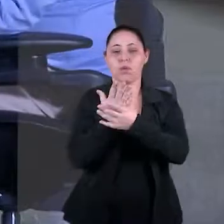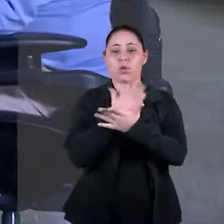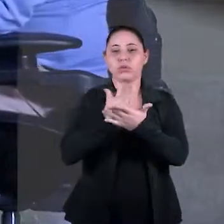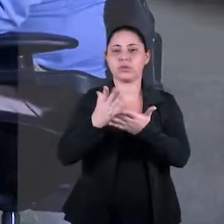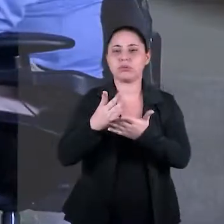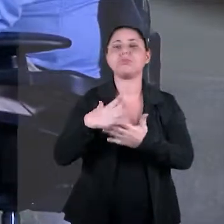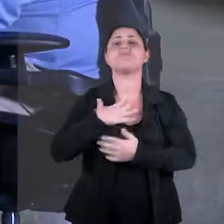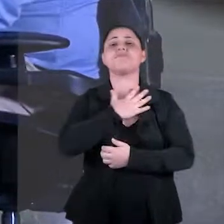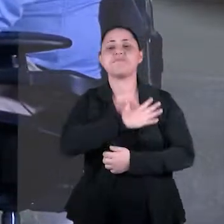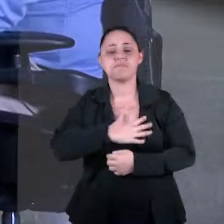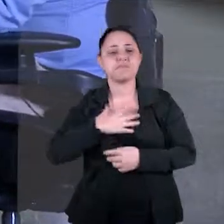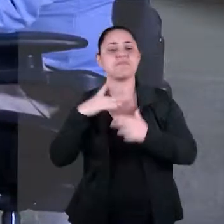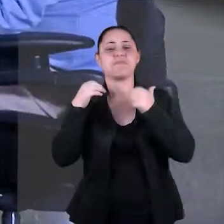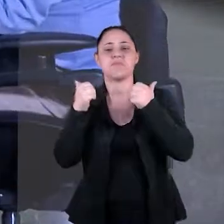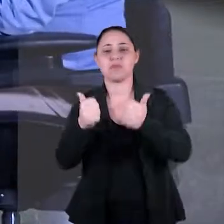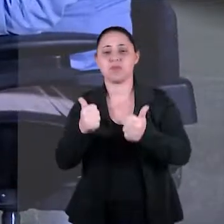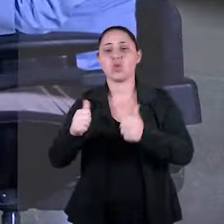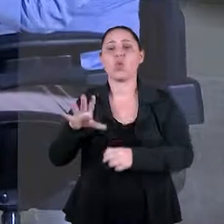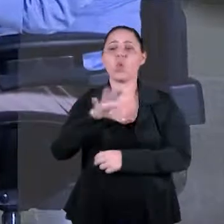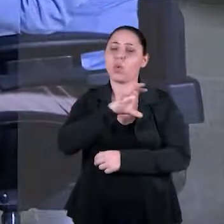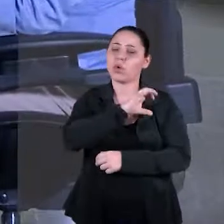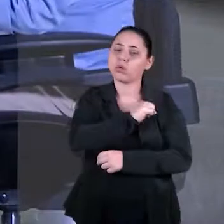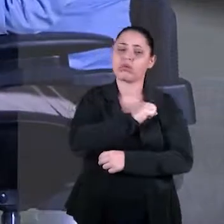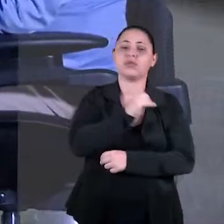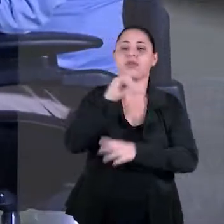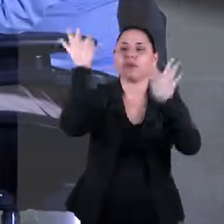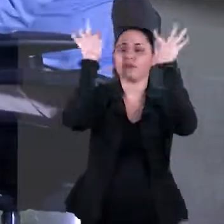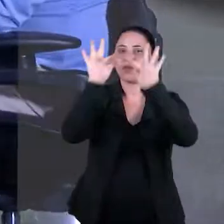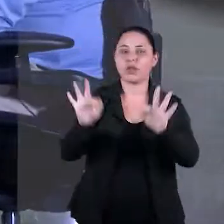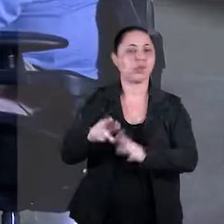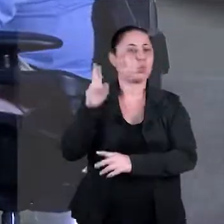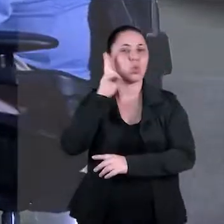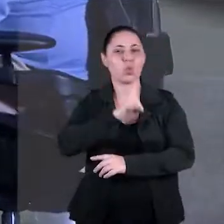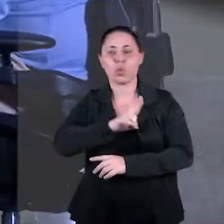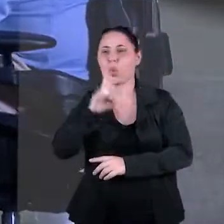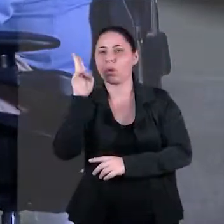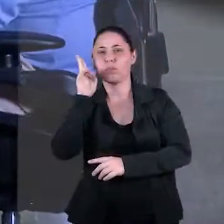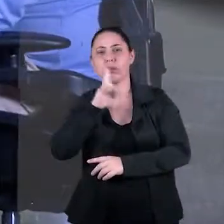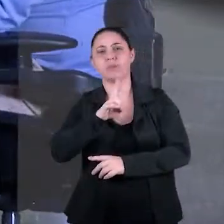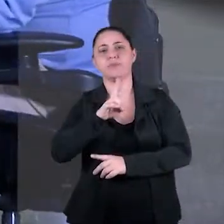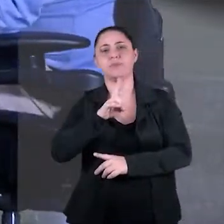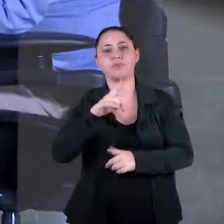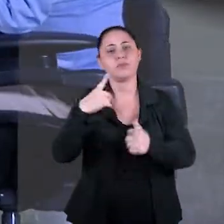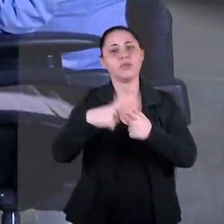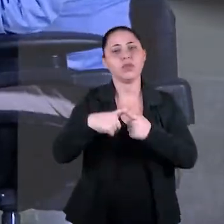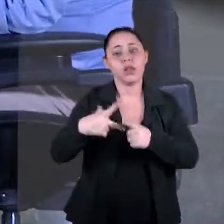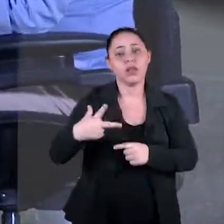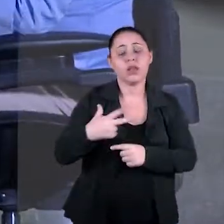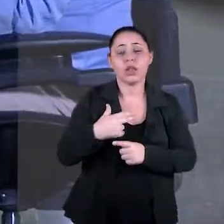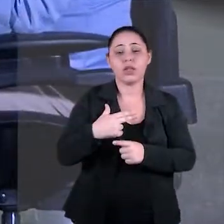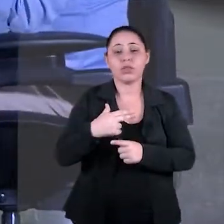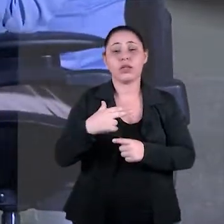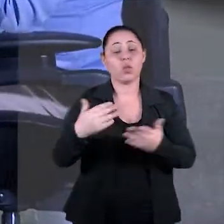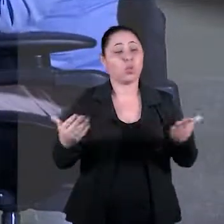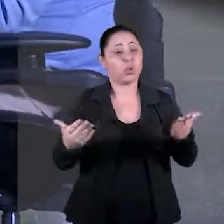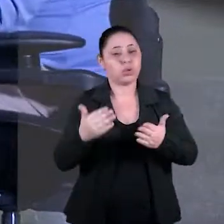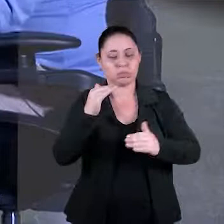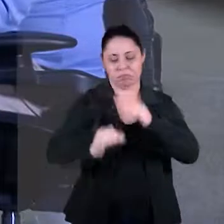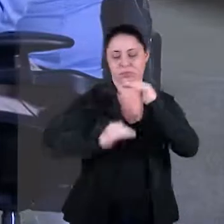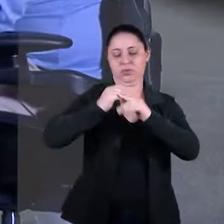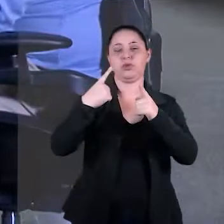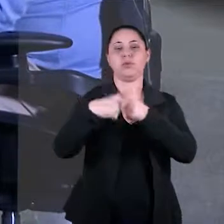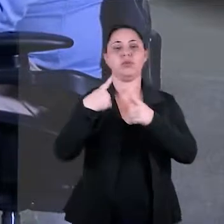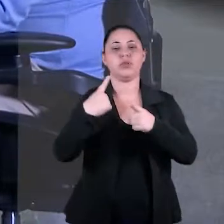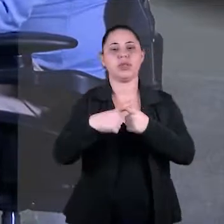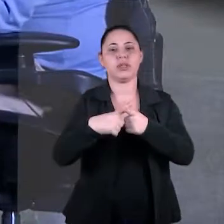fica muito satisfeito, muito feliz. Fica natural. Fica super natural. A cirurgia hoje permite isso, né? Como é uma cirurgia